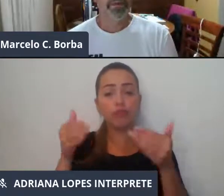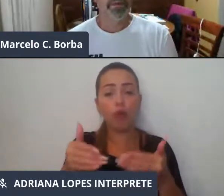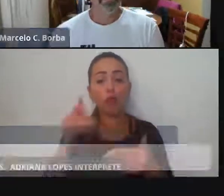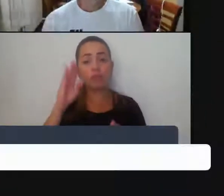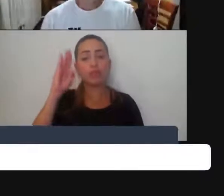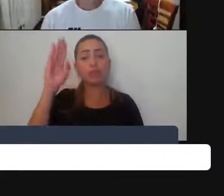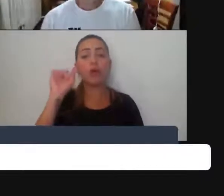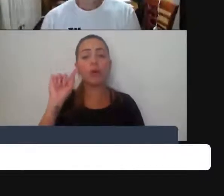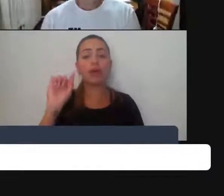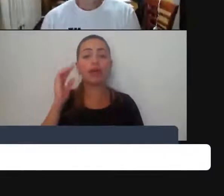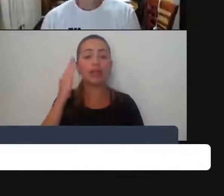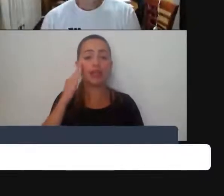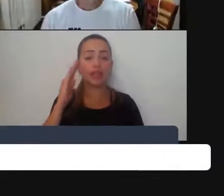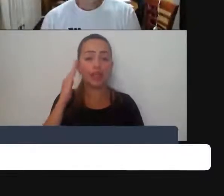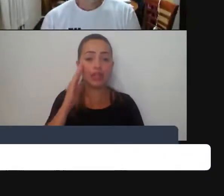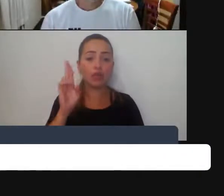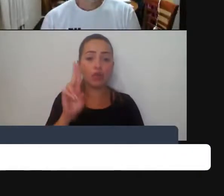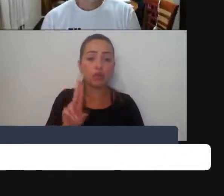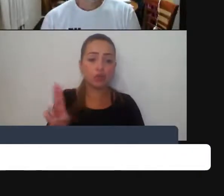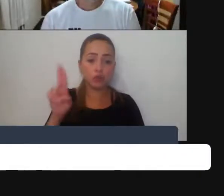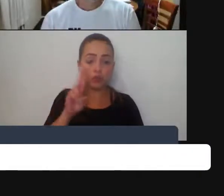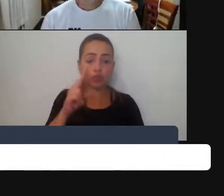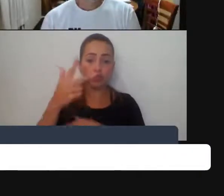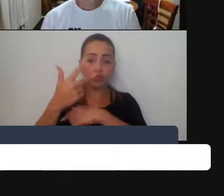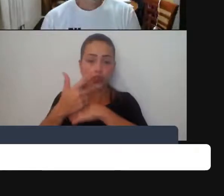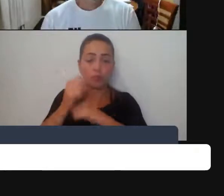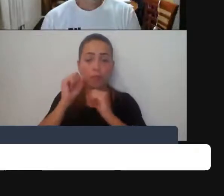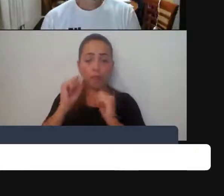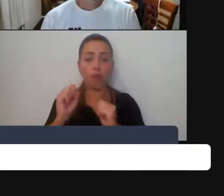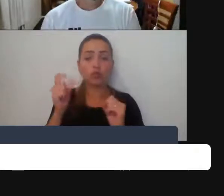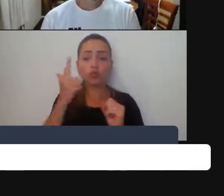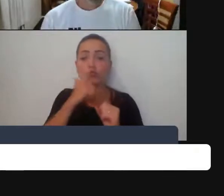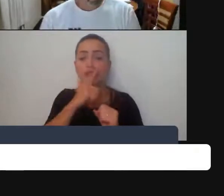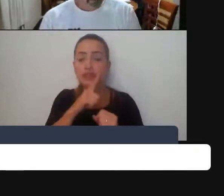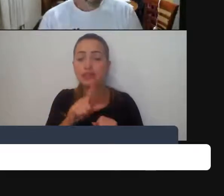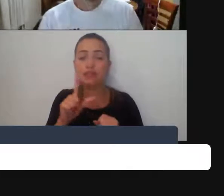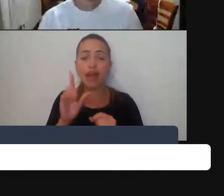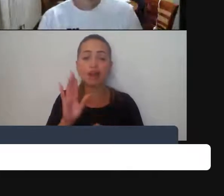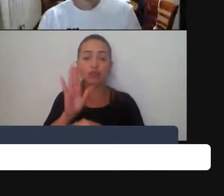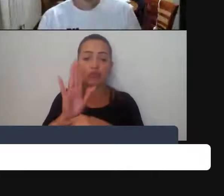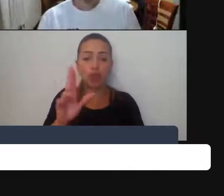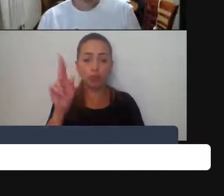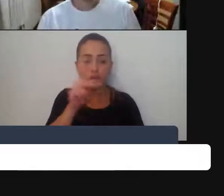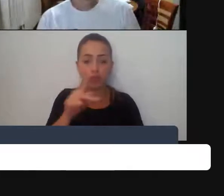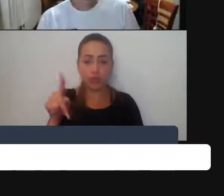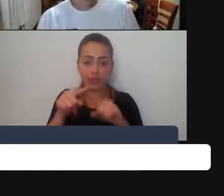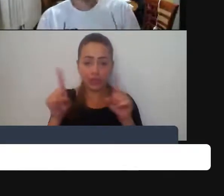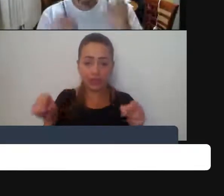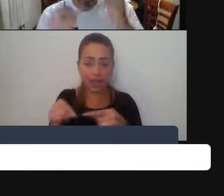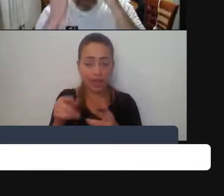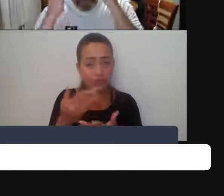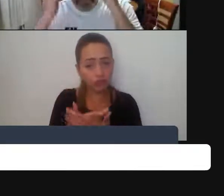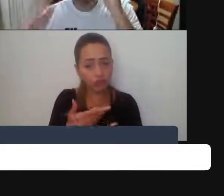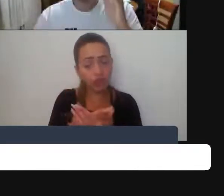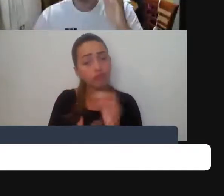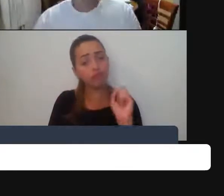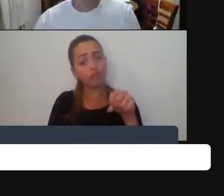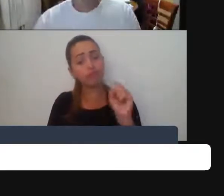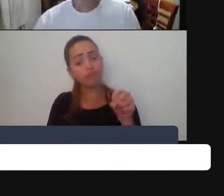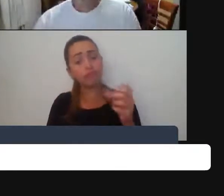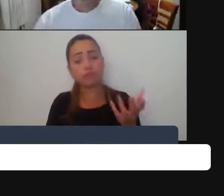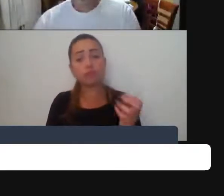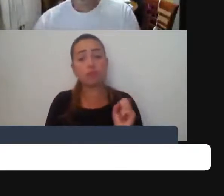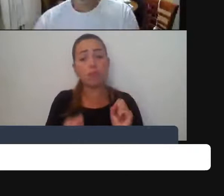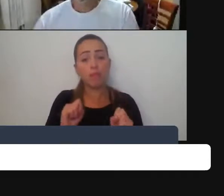o uso de vídeo pode aproximar o professor da sala de aula? Sim. O uso de vídeo pode aproximar